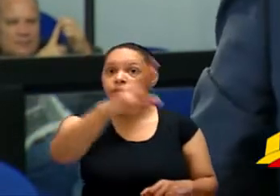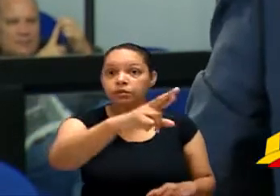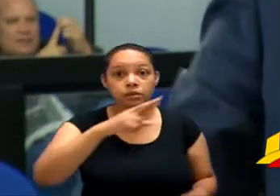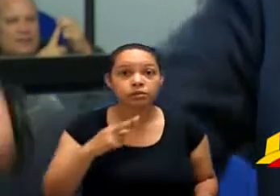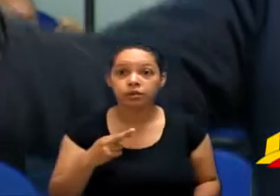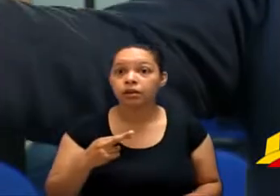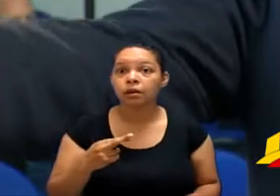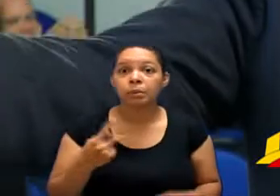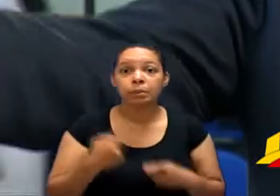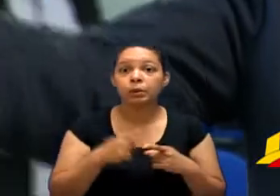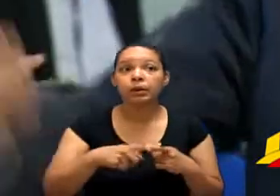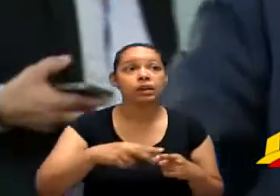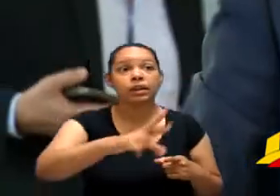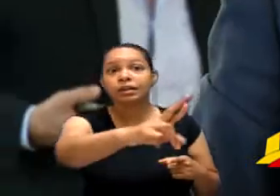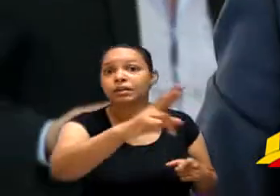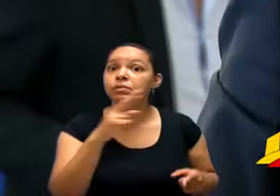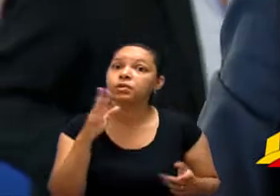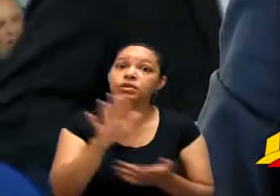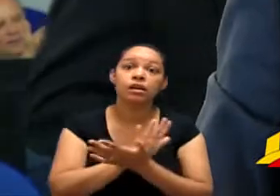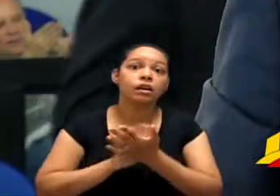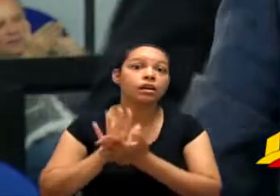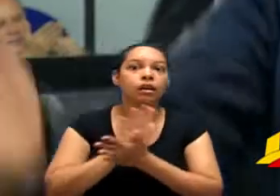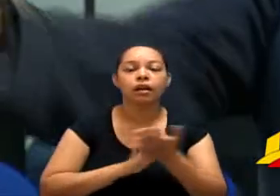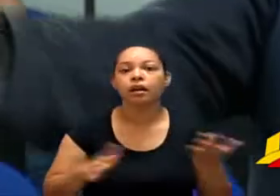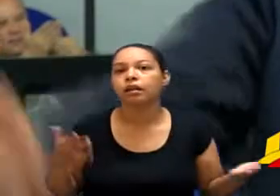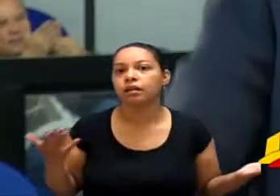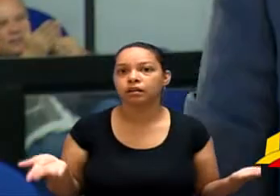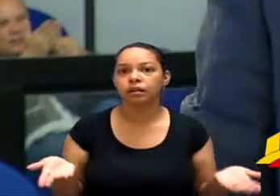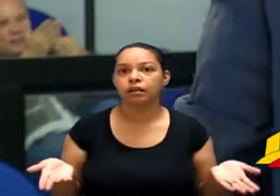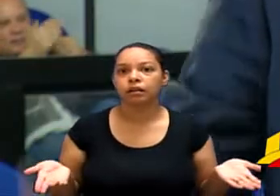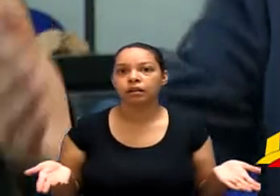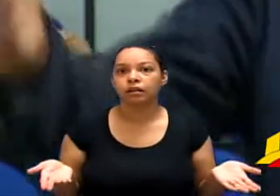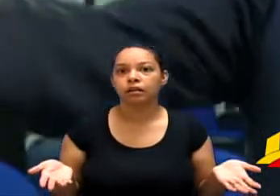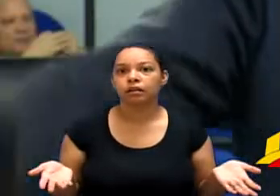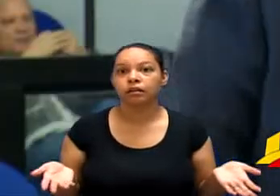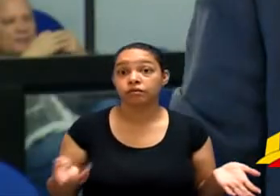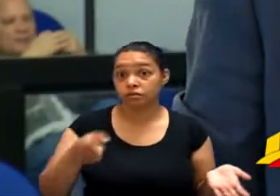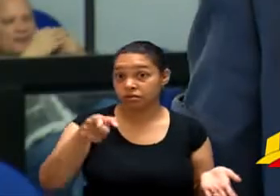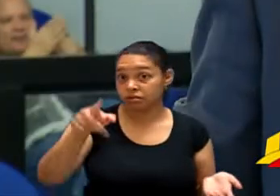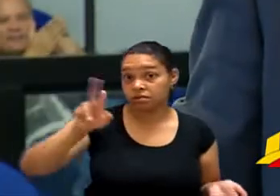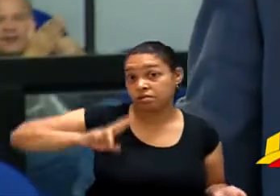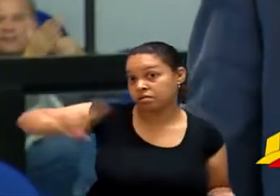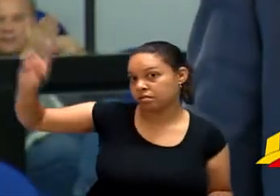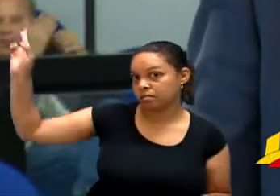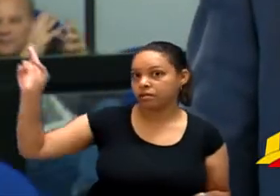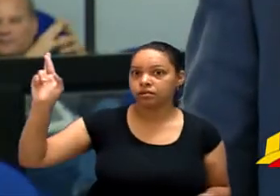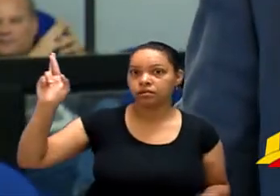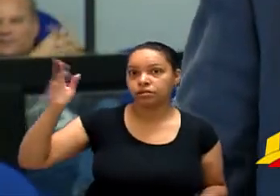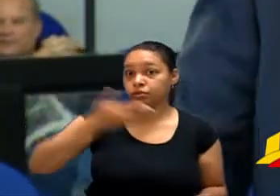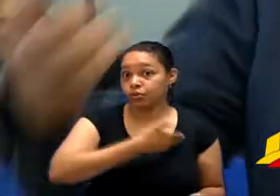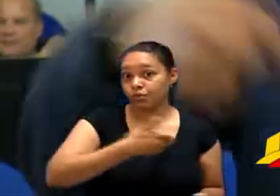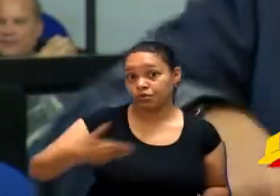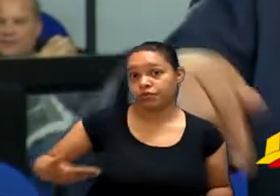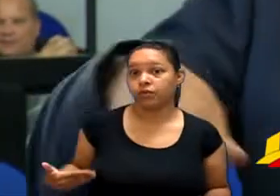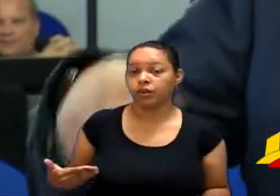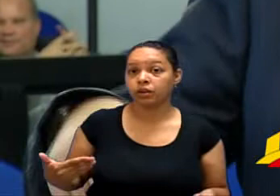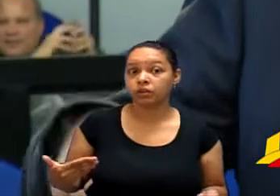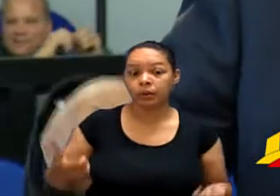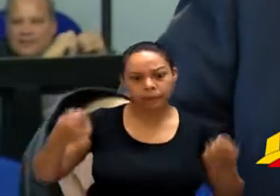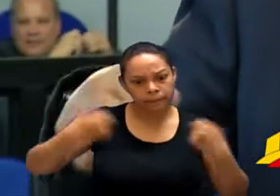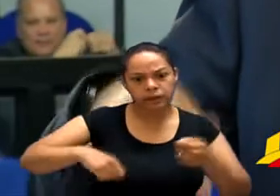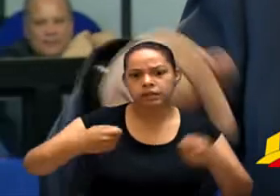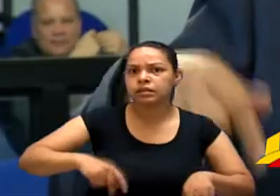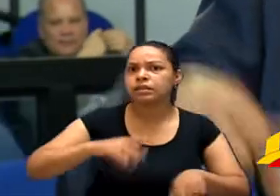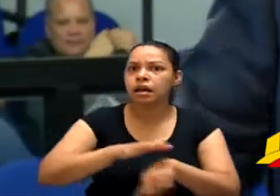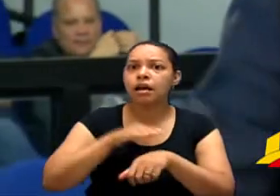nada para o seu líder de governo por gentileza se posicione contra o Prefeito que ele tem obrigação